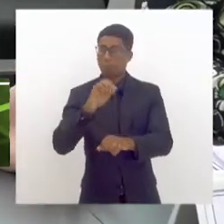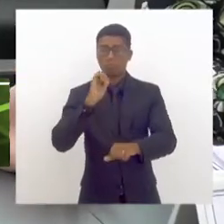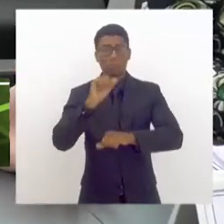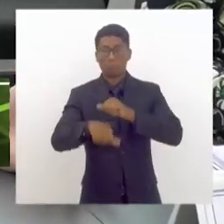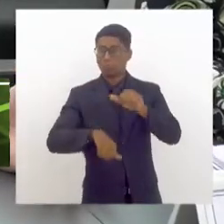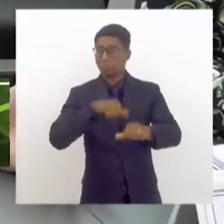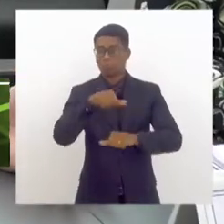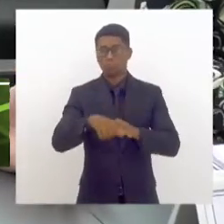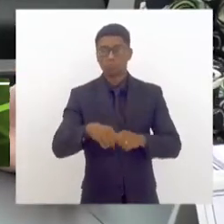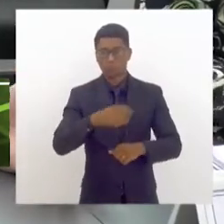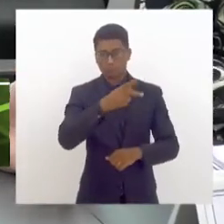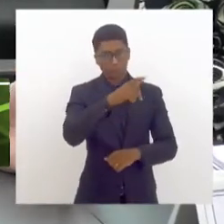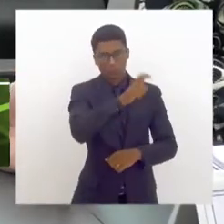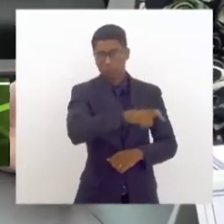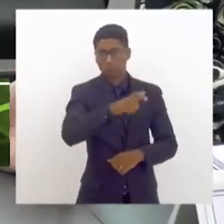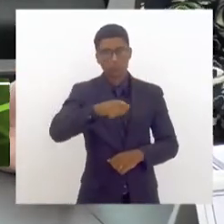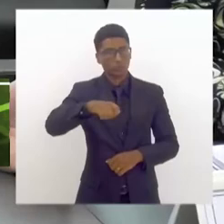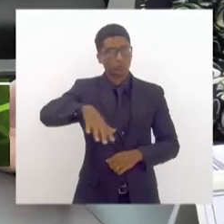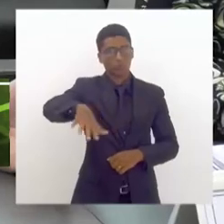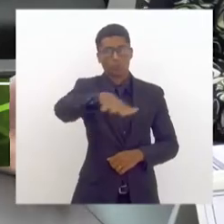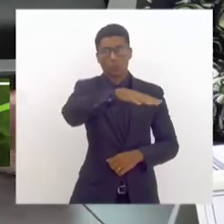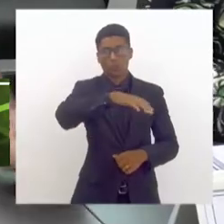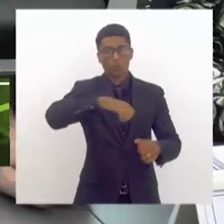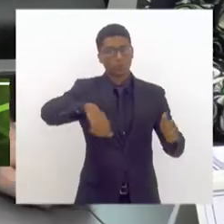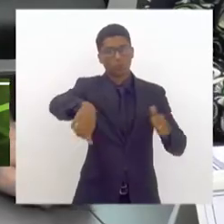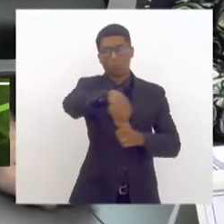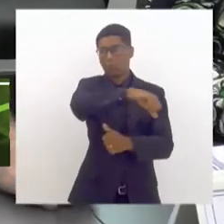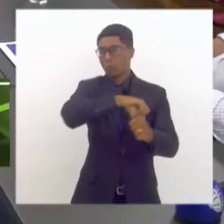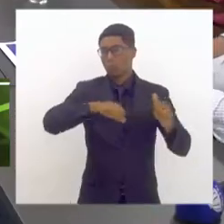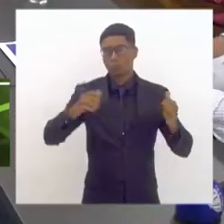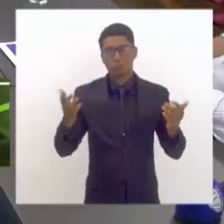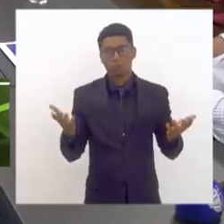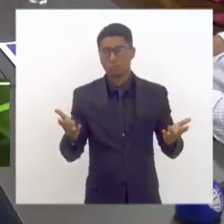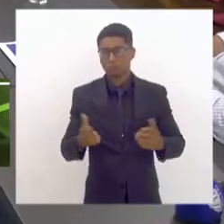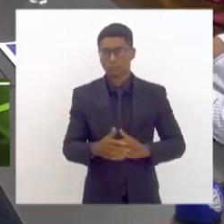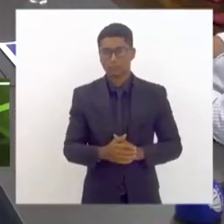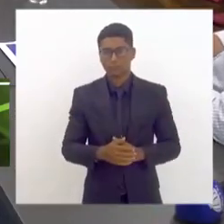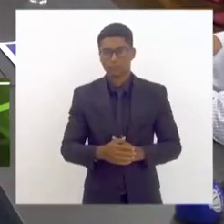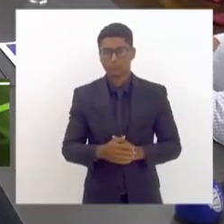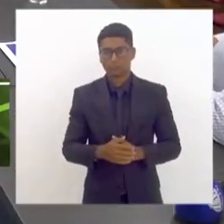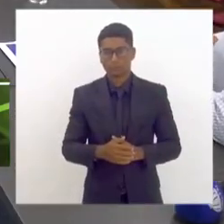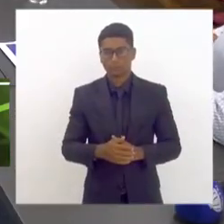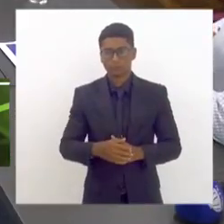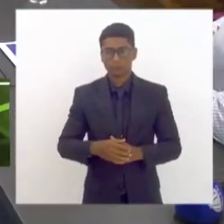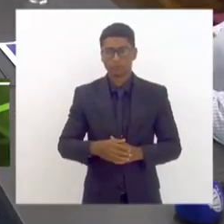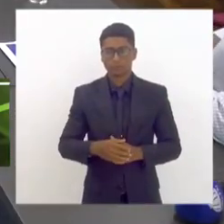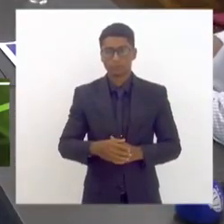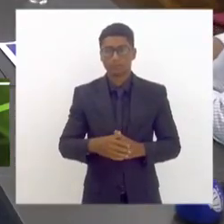mundo. Sai o que a gente poderia fazer é estudar